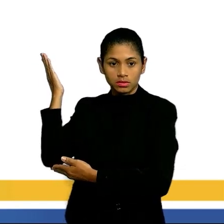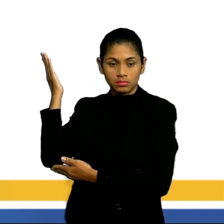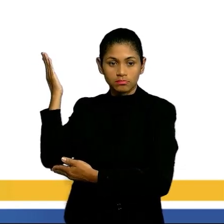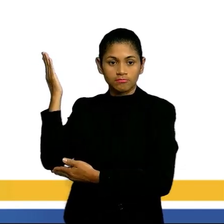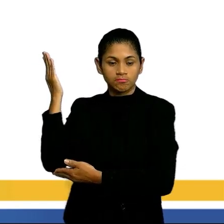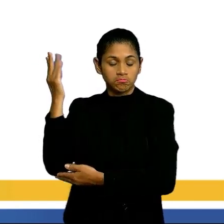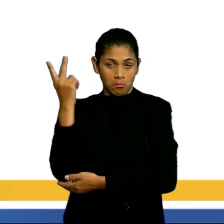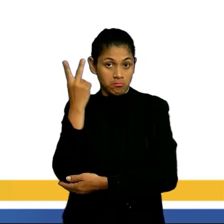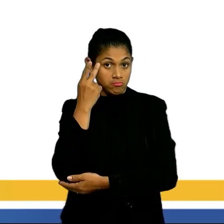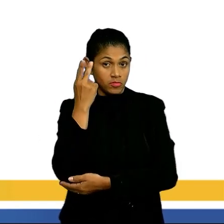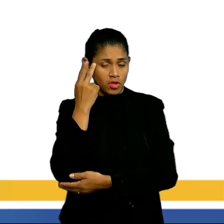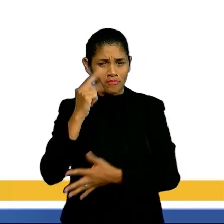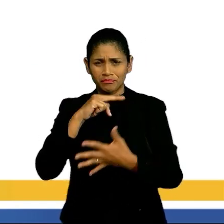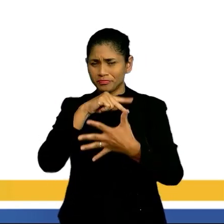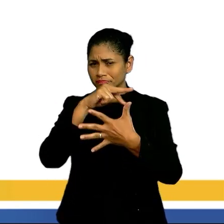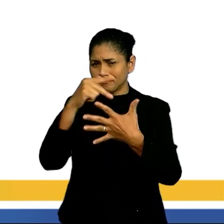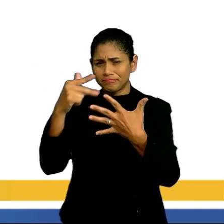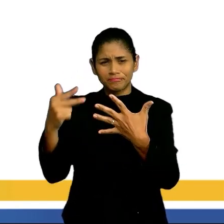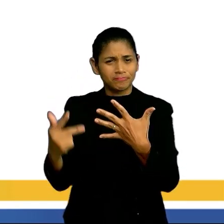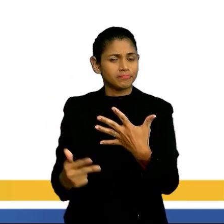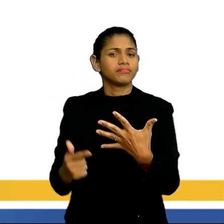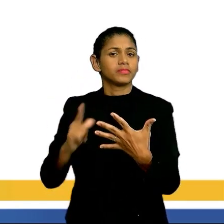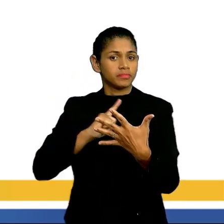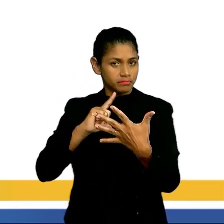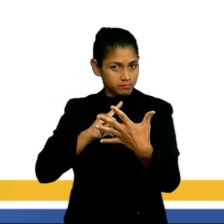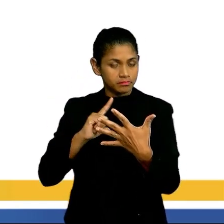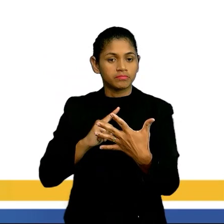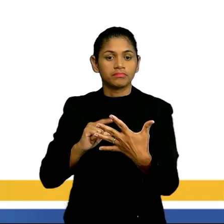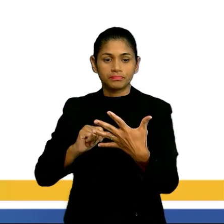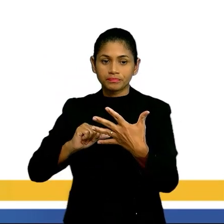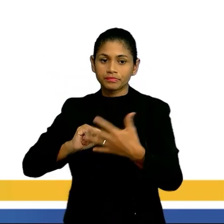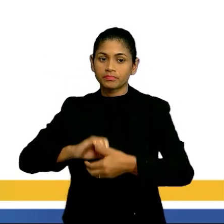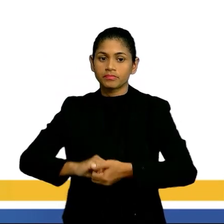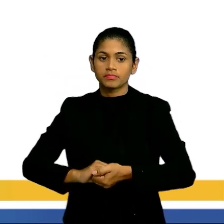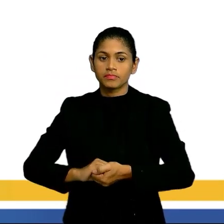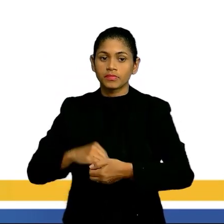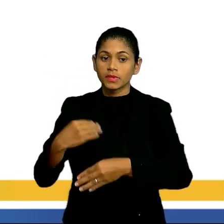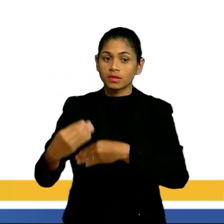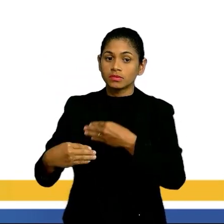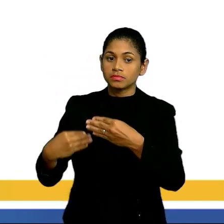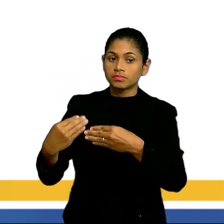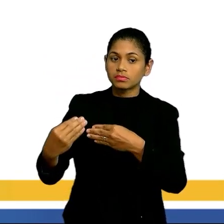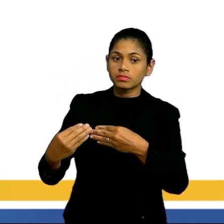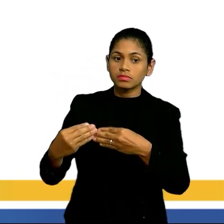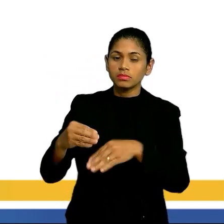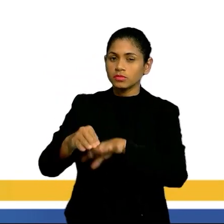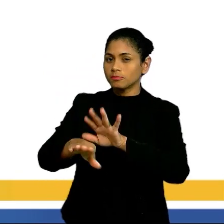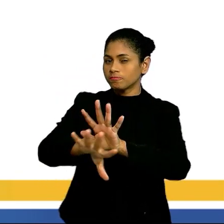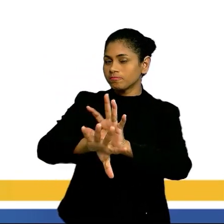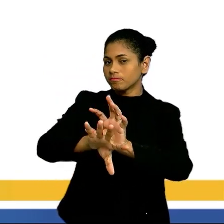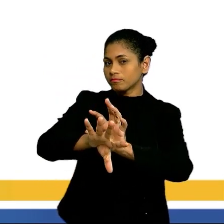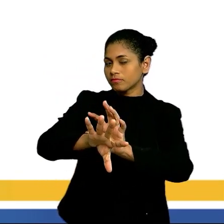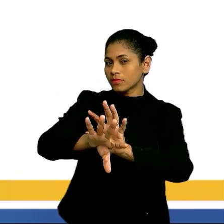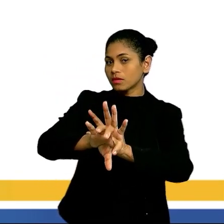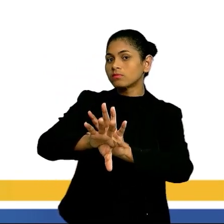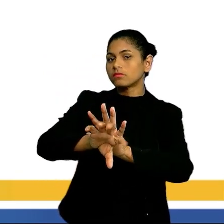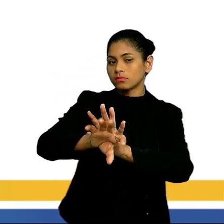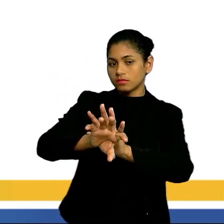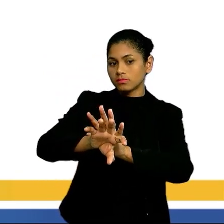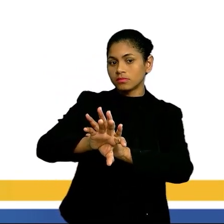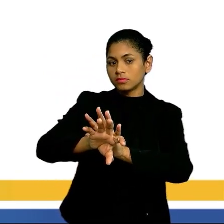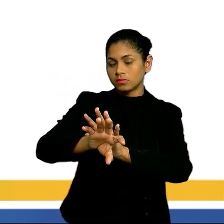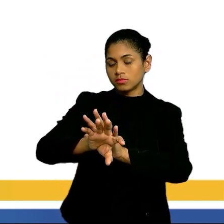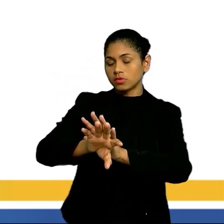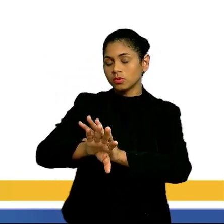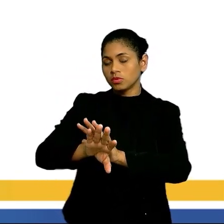comum a várias espécies, cuja sequência de aminoácidos é muito conservada, tá?